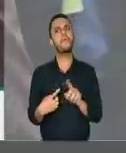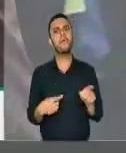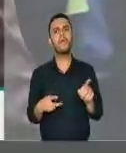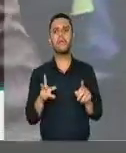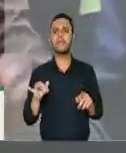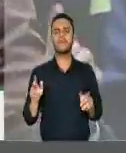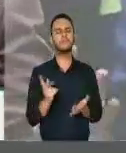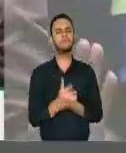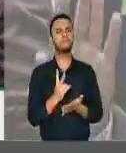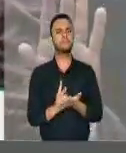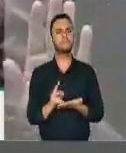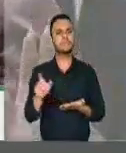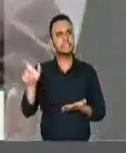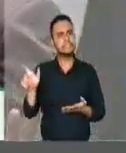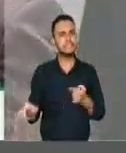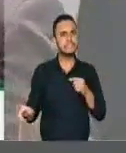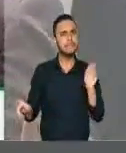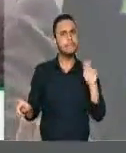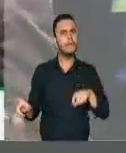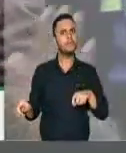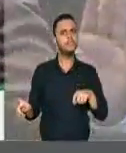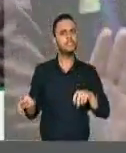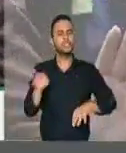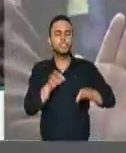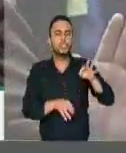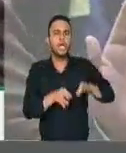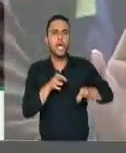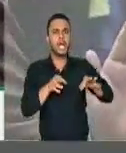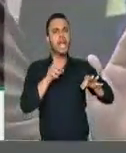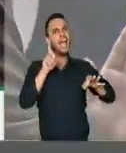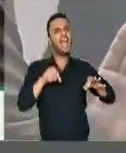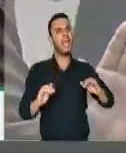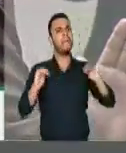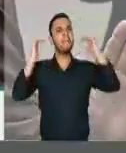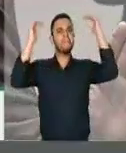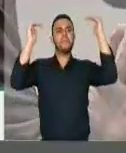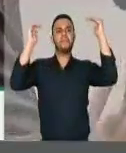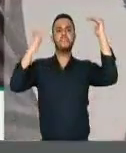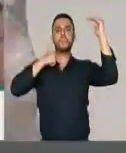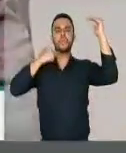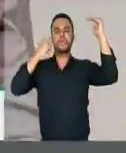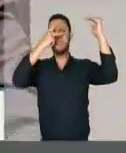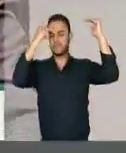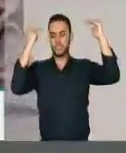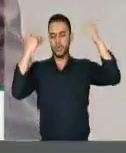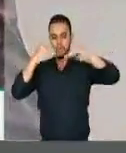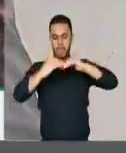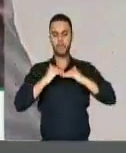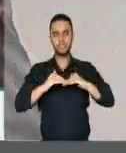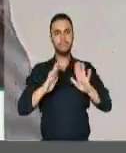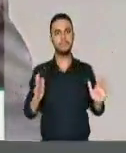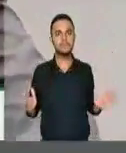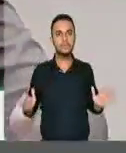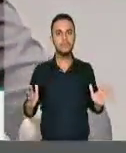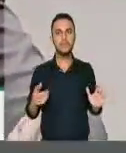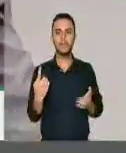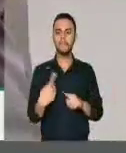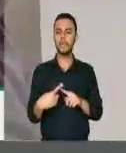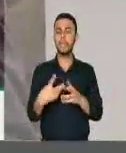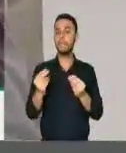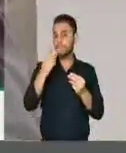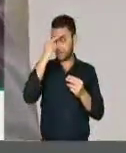decisão aqui, se ele pode se julgar o senhor de todos e que não pode ser condenado ou processado, porque muitos aqui o são, muitos